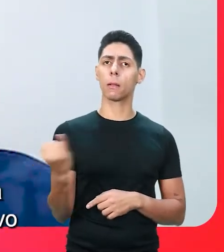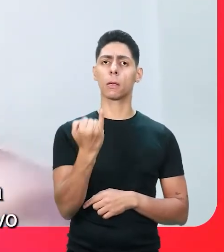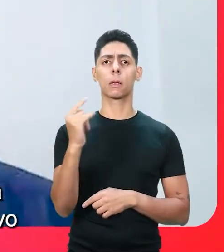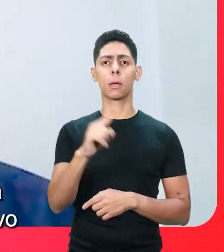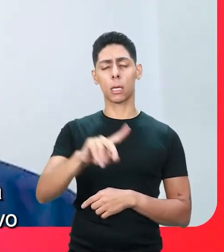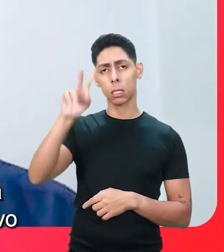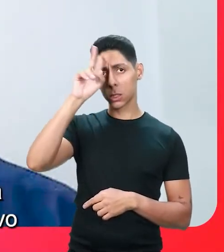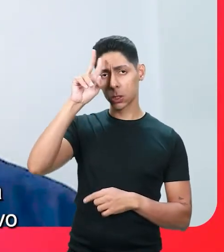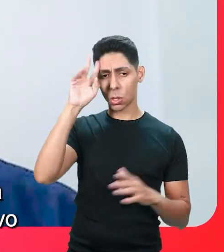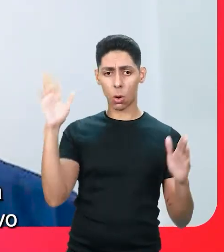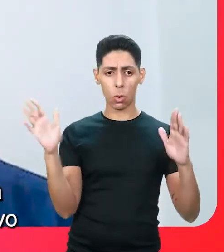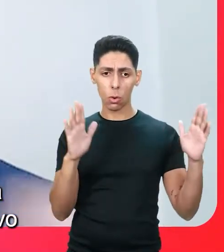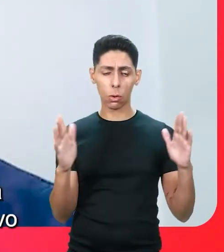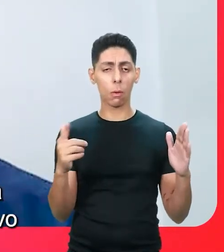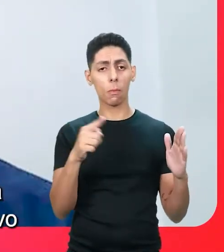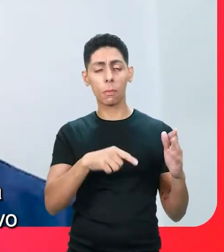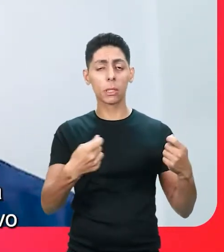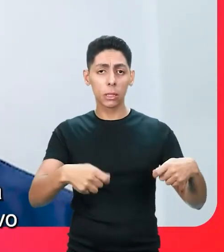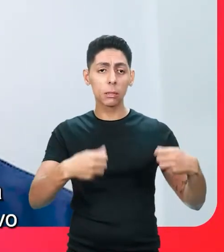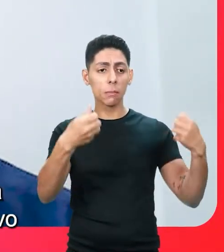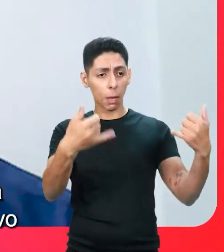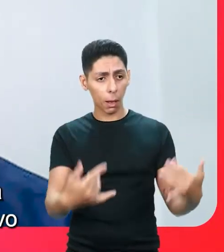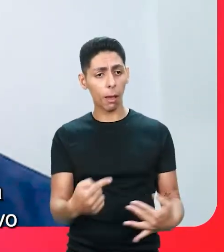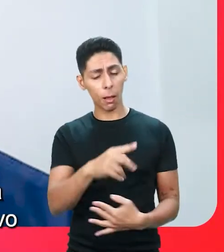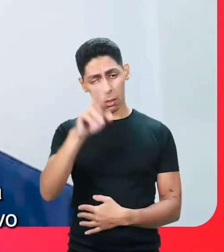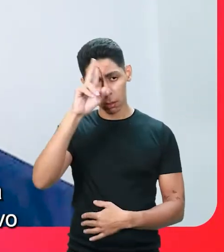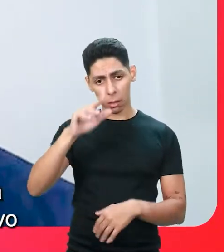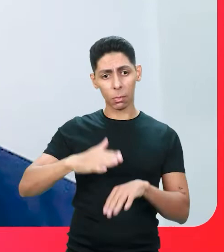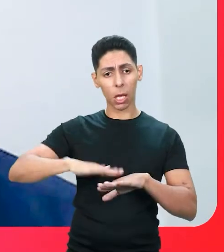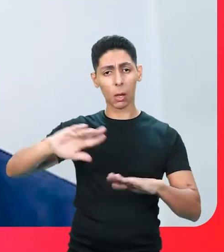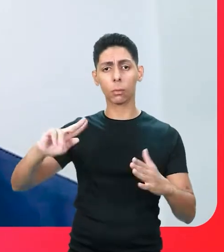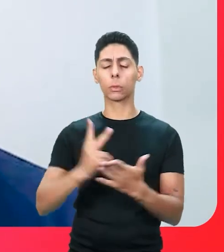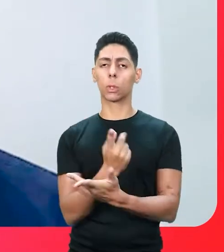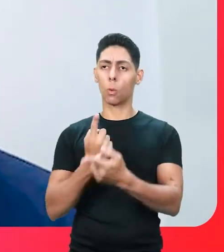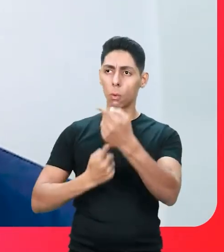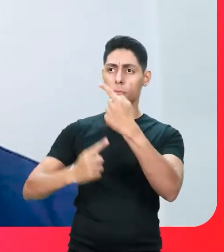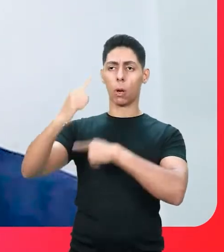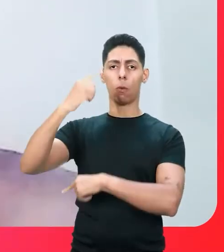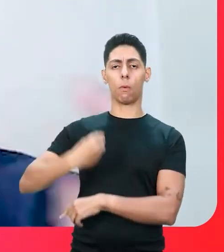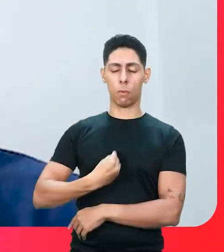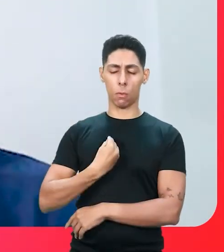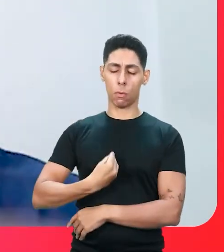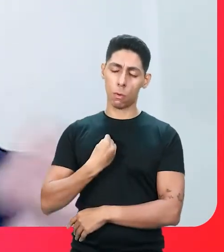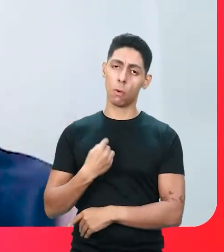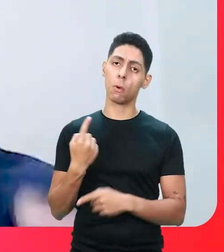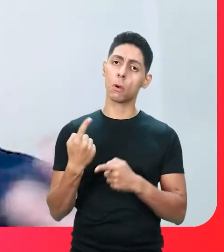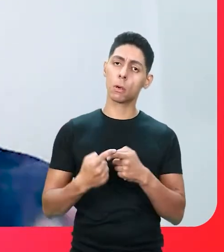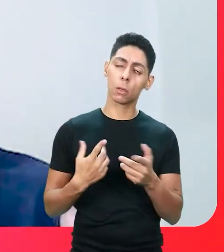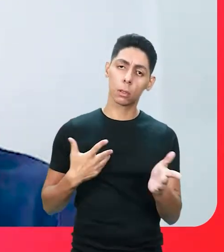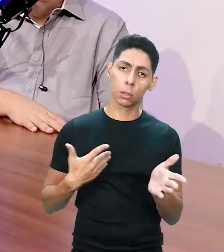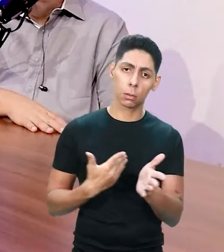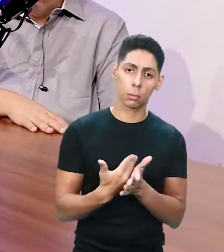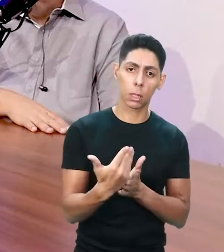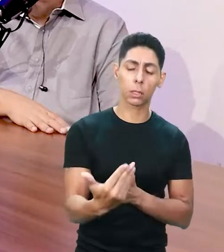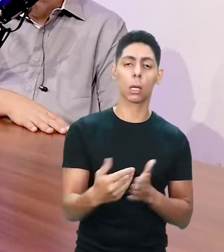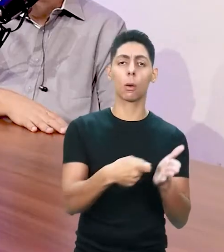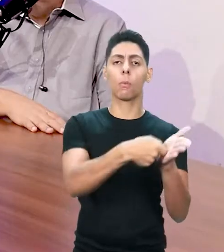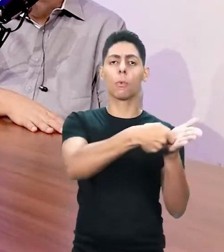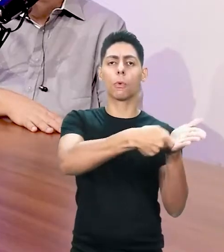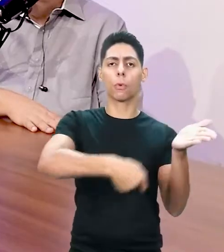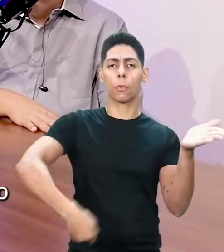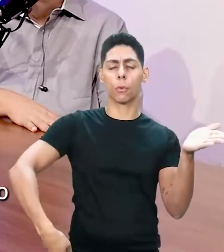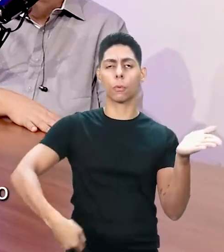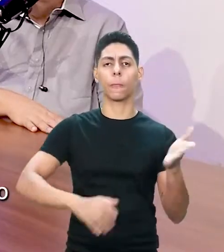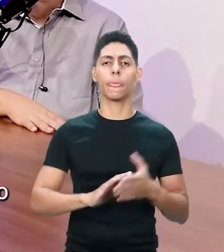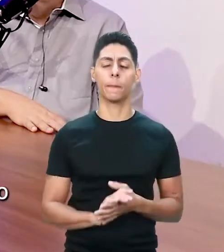história? Não tem como eu te contar outra história sem essa, porque essa teve um lado decisivo. Eu comecei como redator.